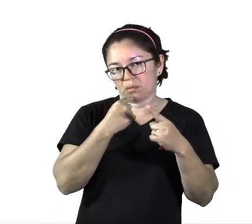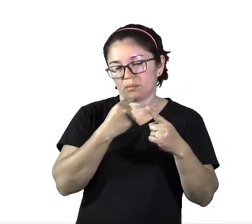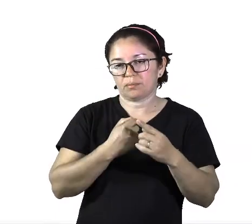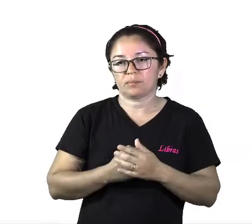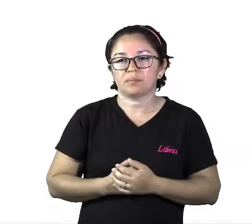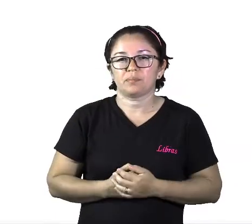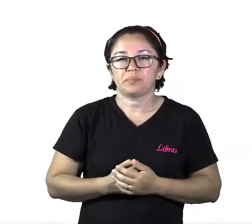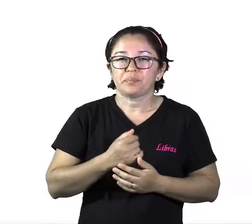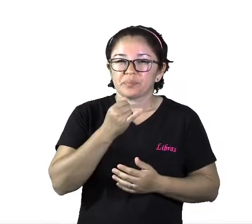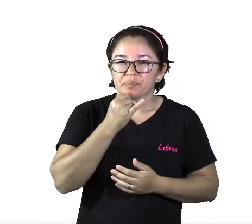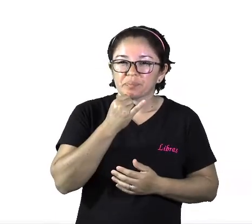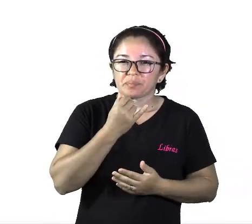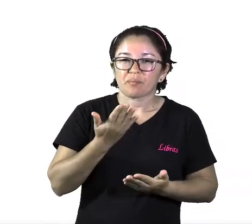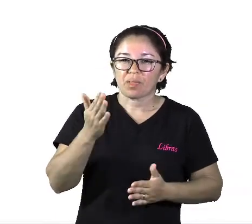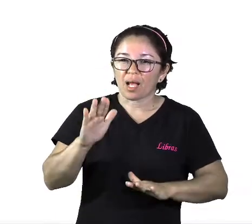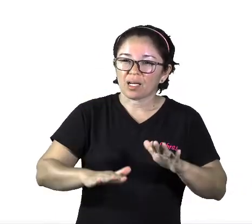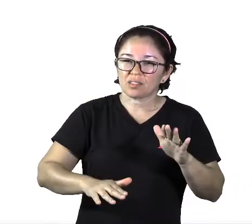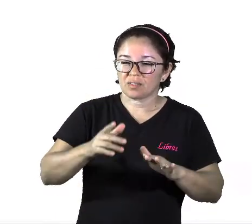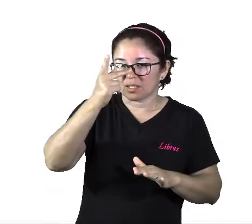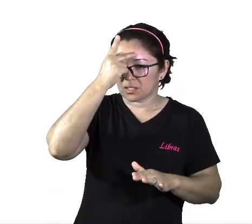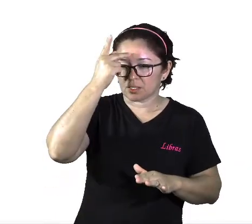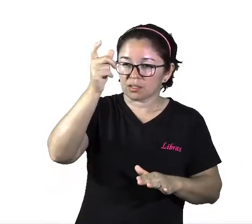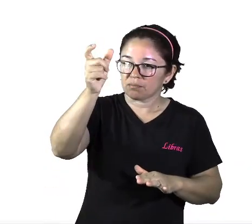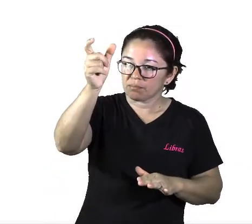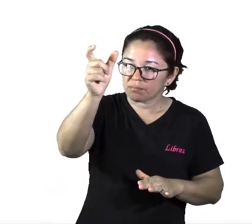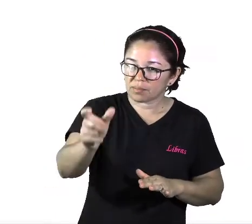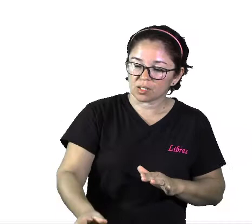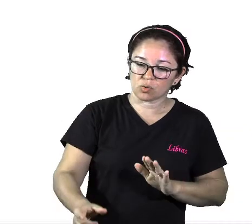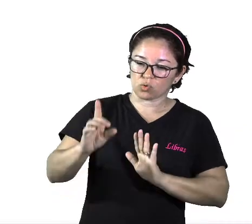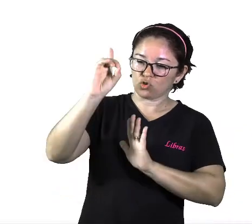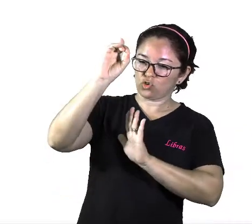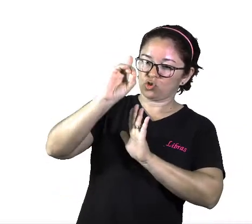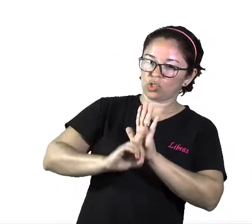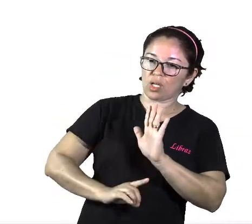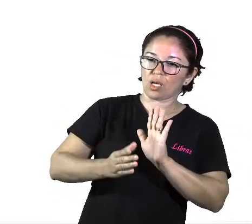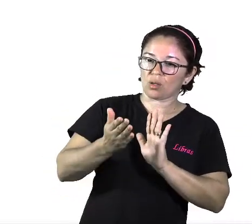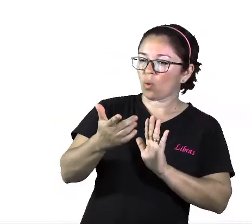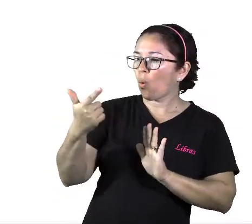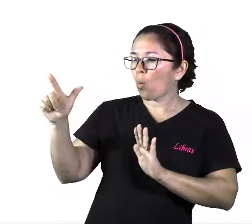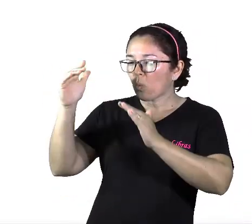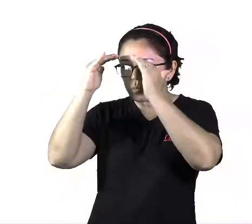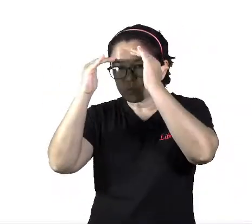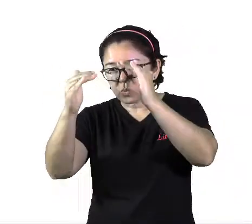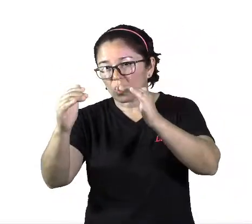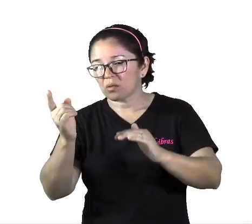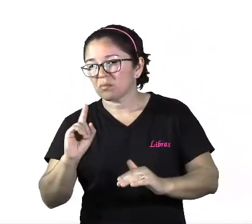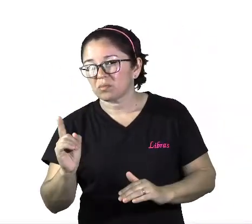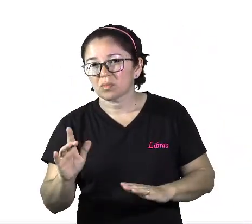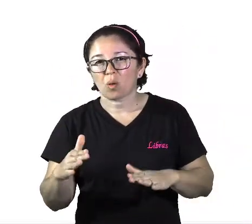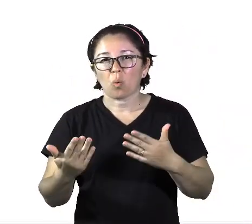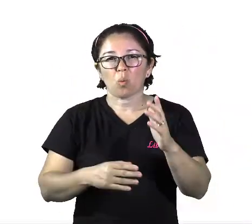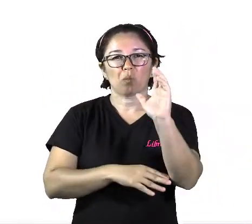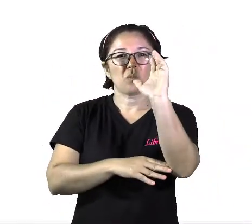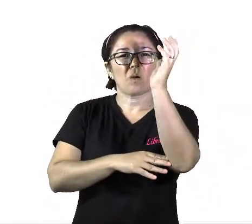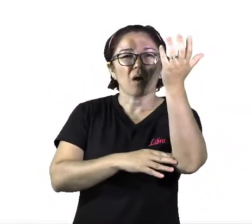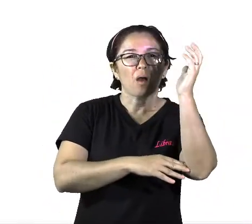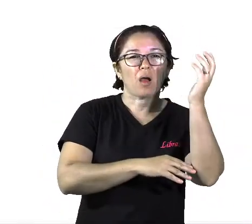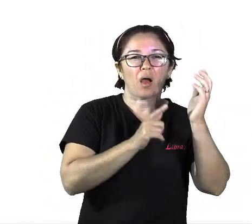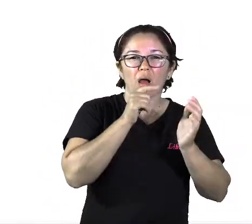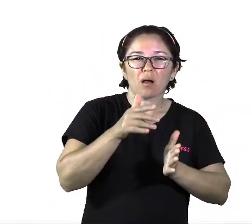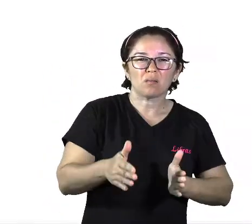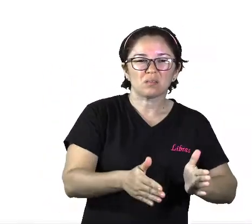dos direitos humanos, degradação do meio ambiente, abuso de crianças vulneráveis,